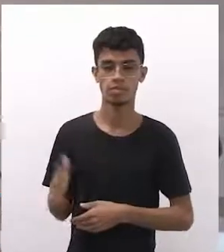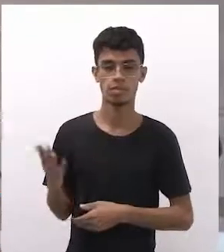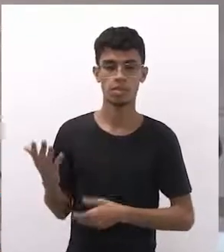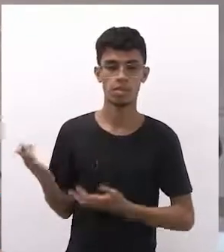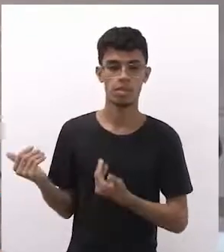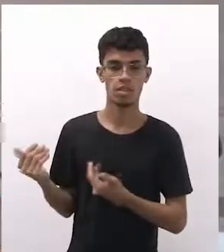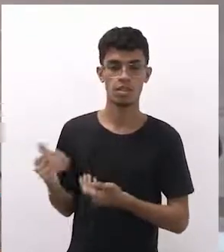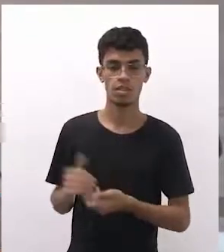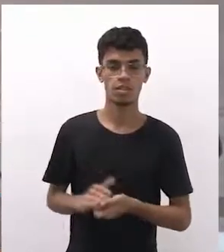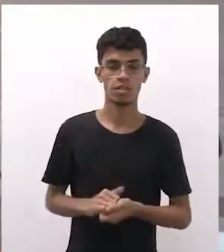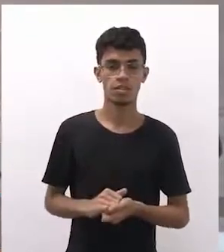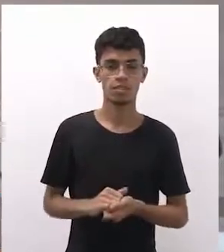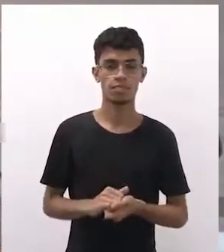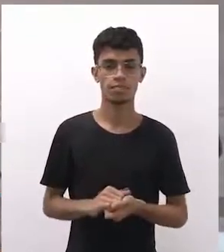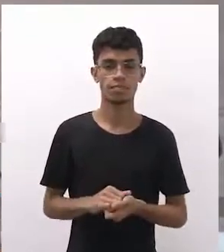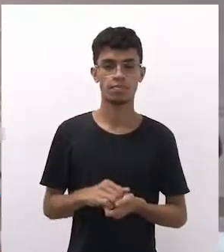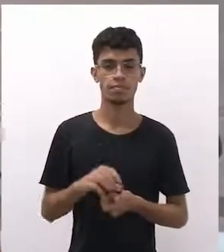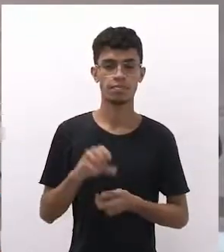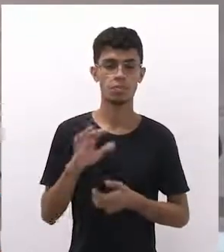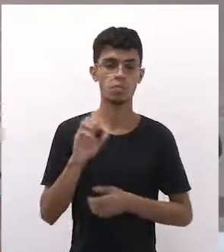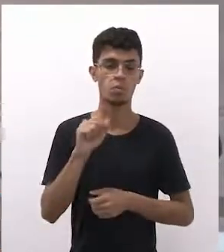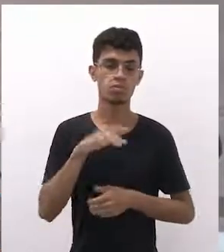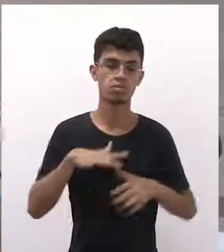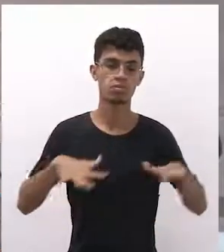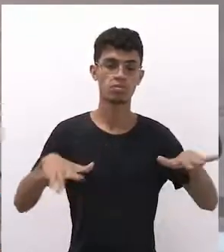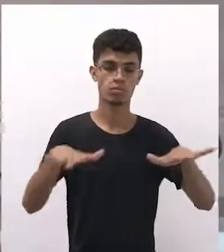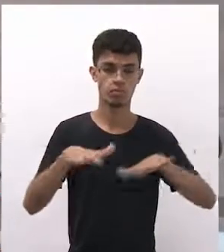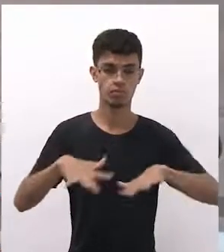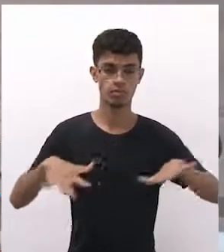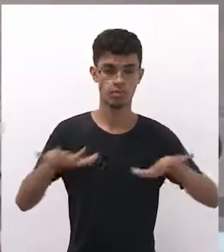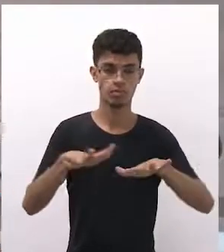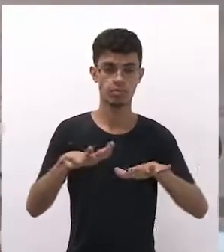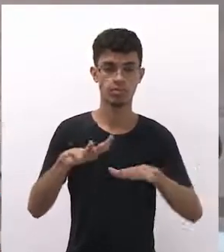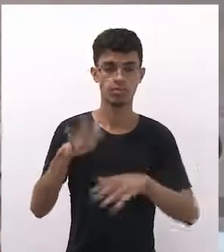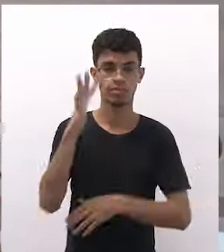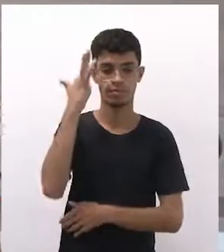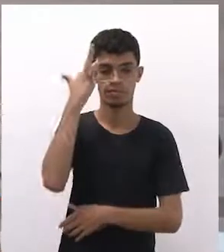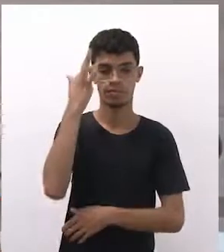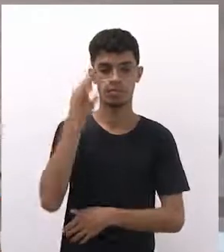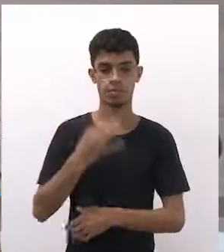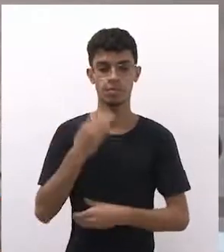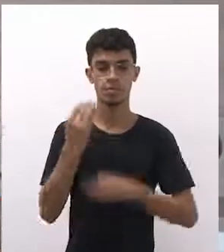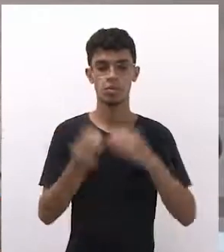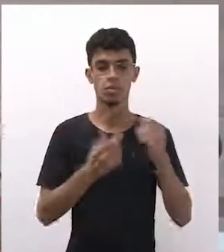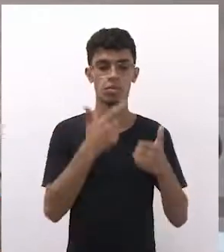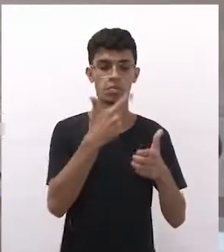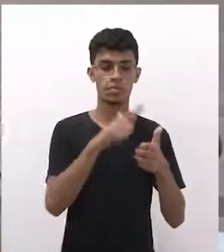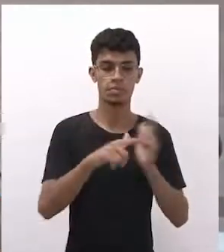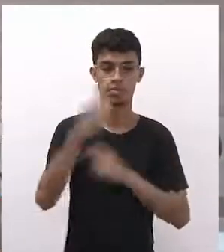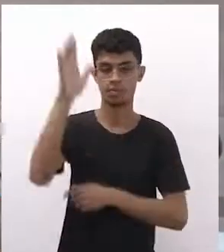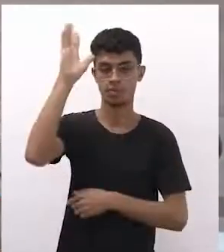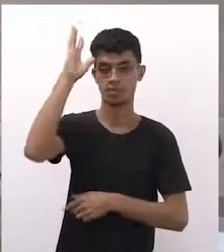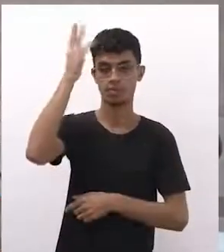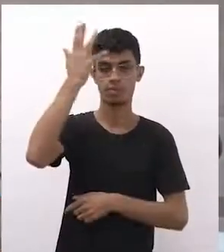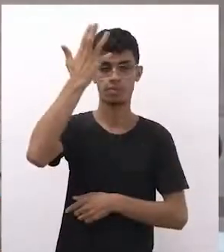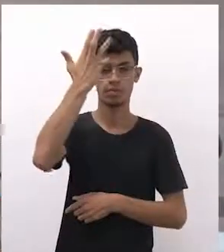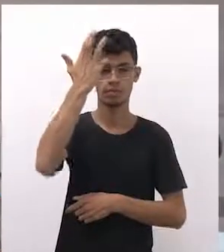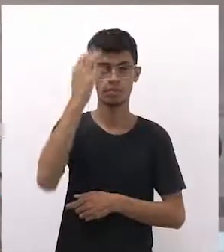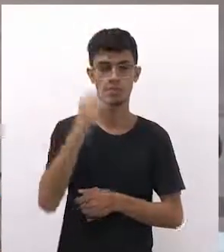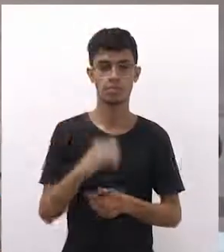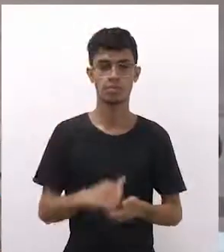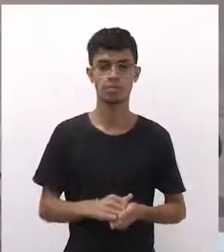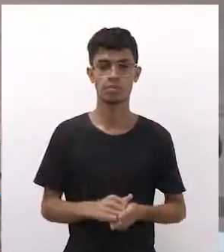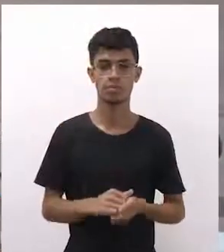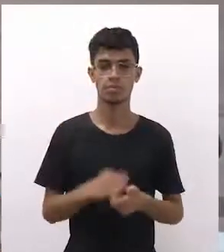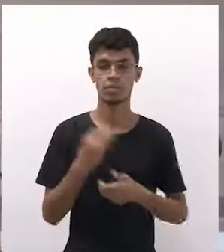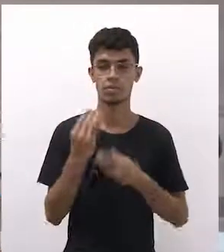se pensa no singular e sim no plural. Para a gente entender como resolver esse problema, a gente tem que botar uma lente e